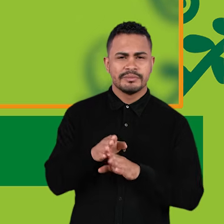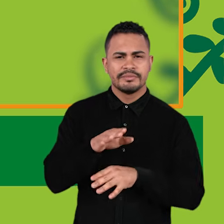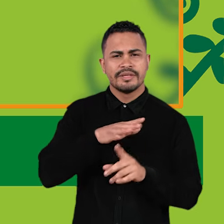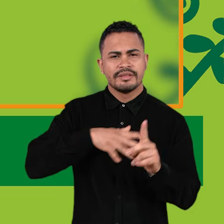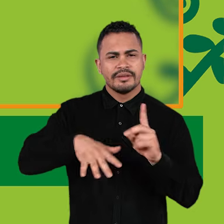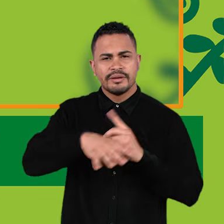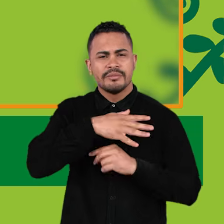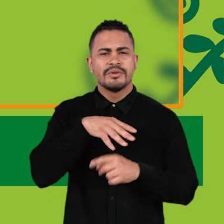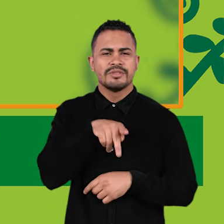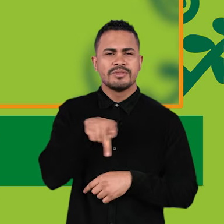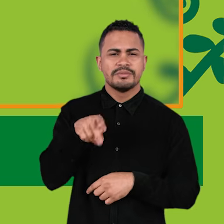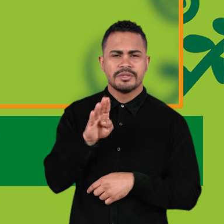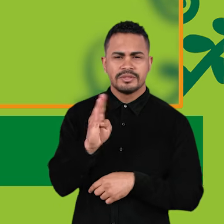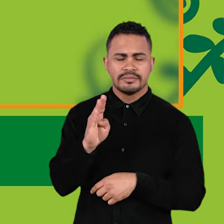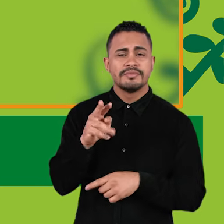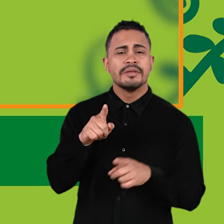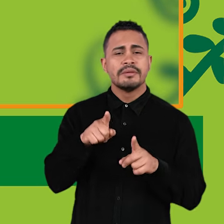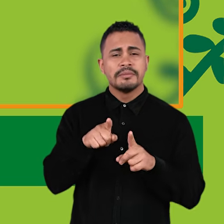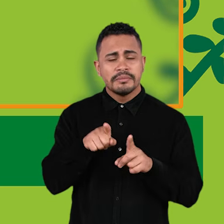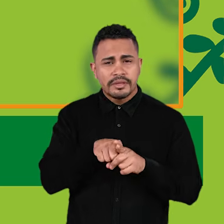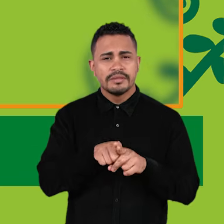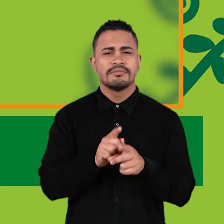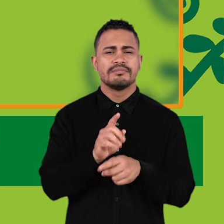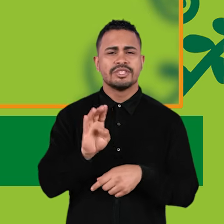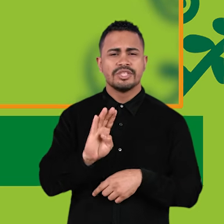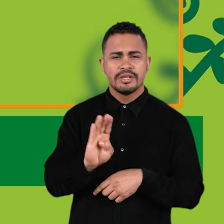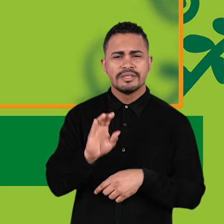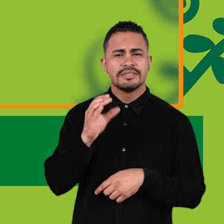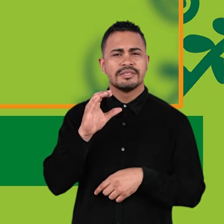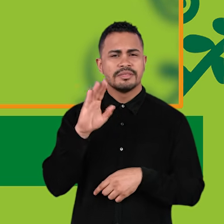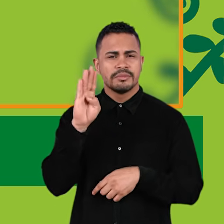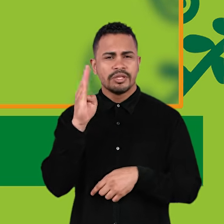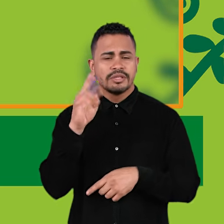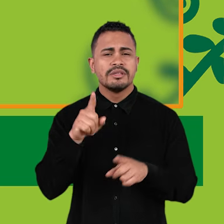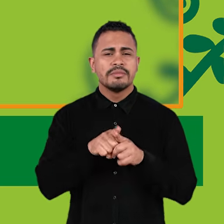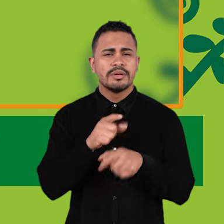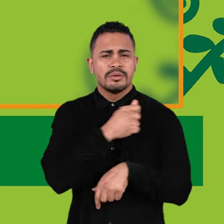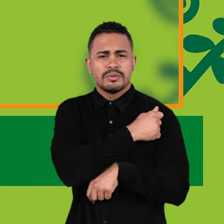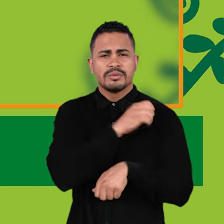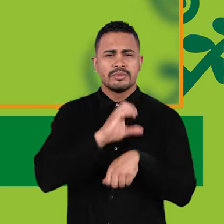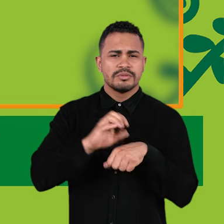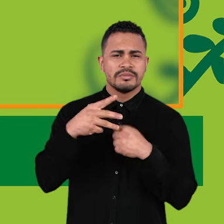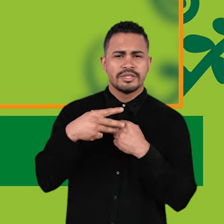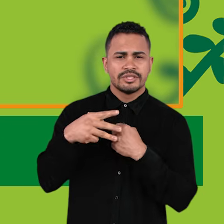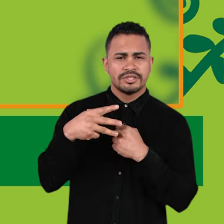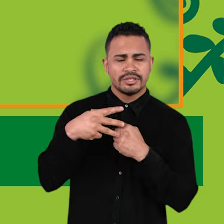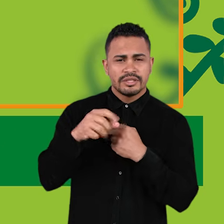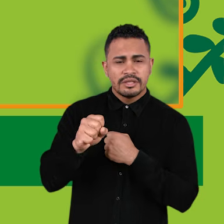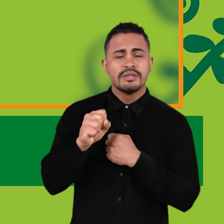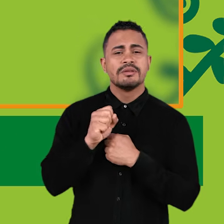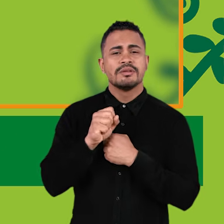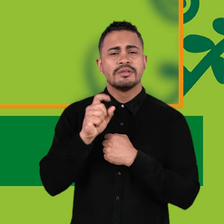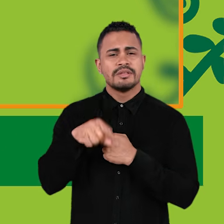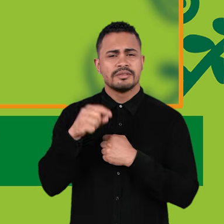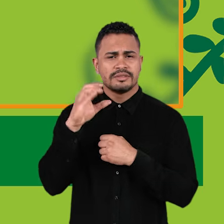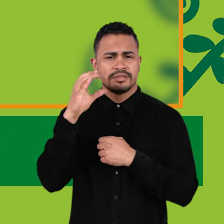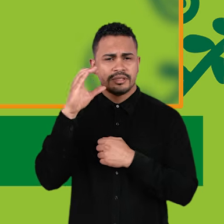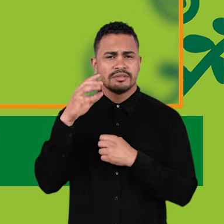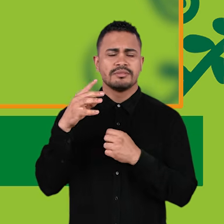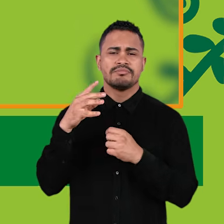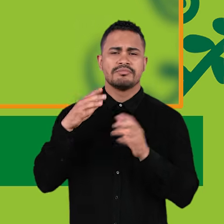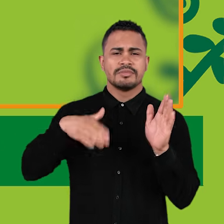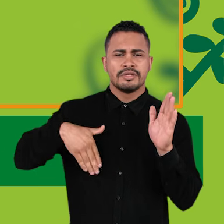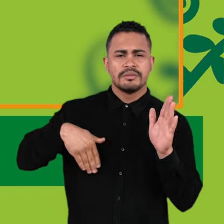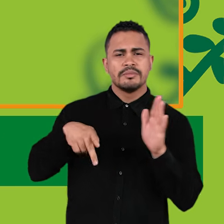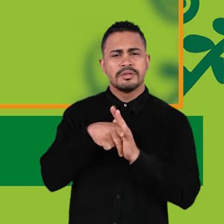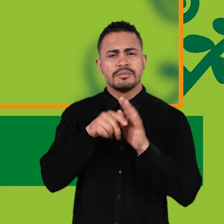de biologia, sou licenciado e bacharel em ciências biológicas e sou aluno do curso de mestrado do curso de Ciências Marinhas Tropicais da Universidade